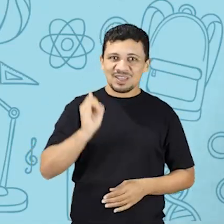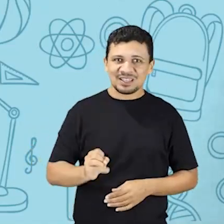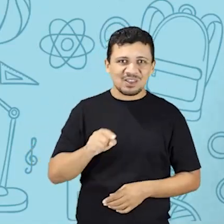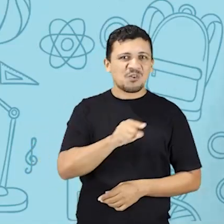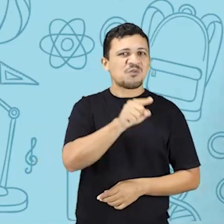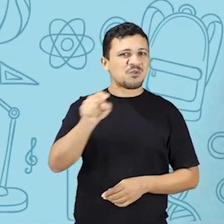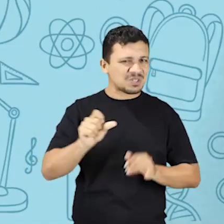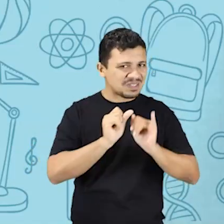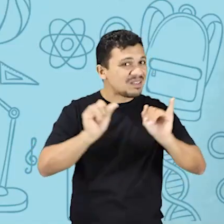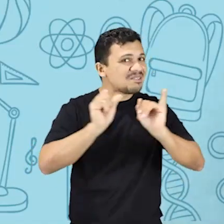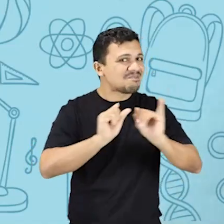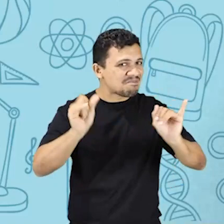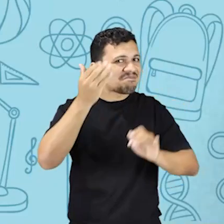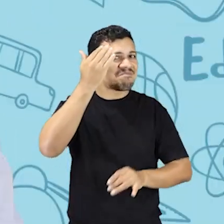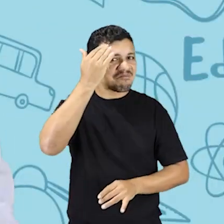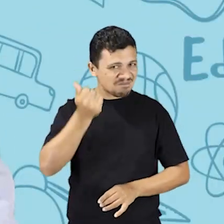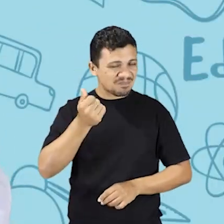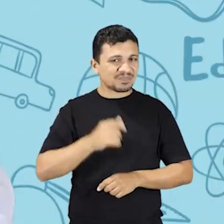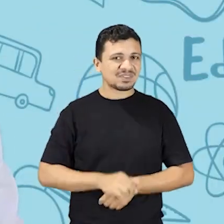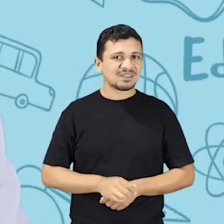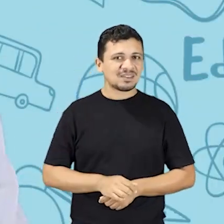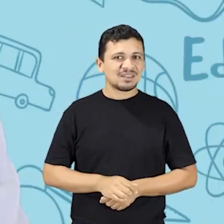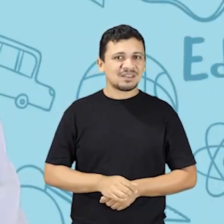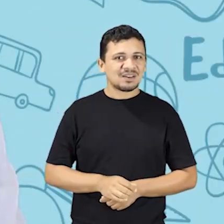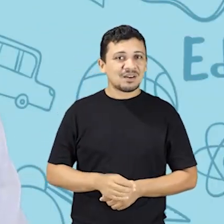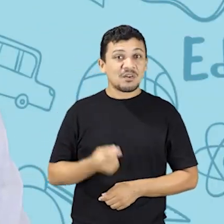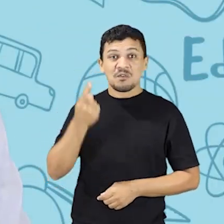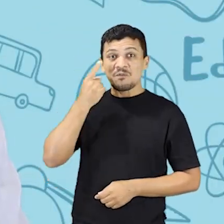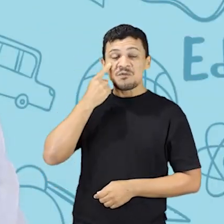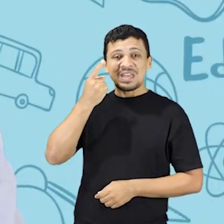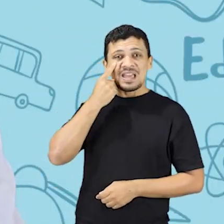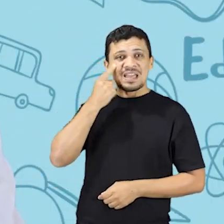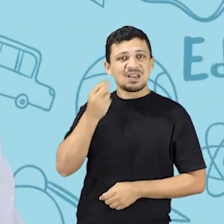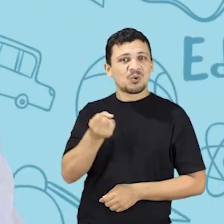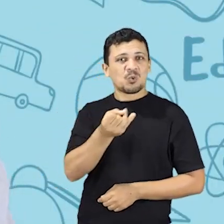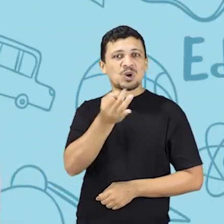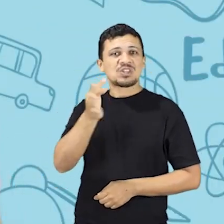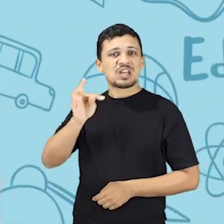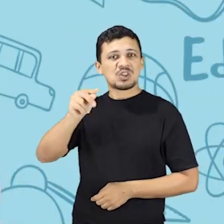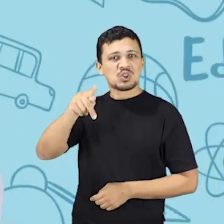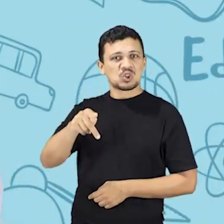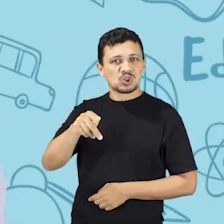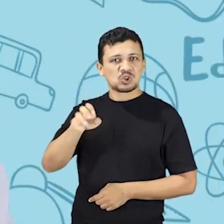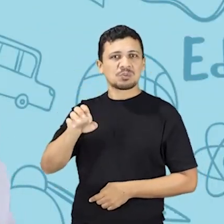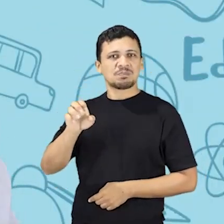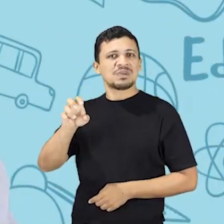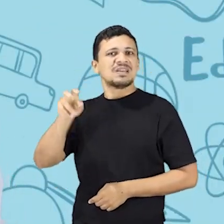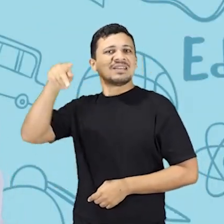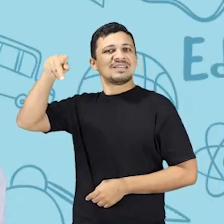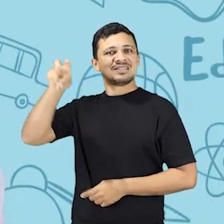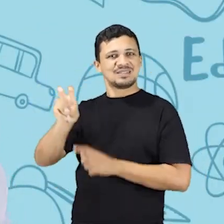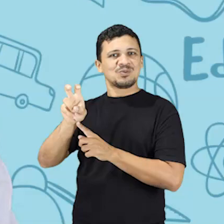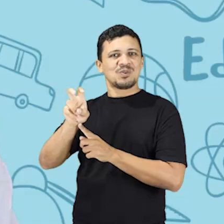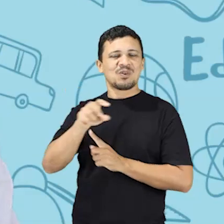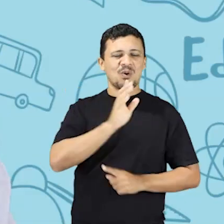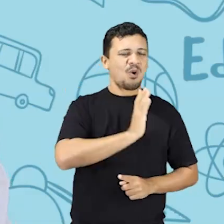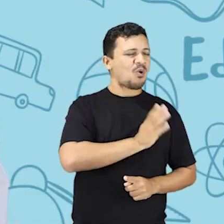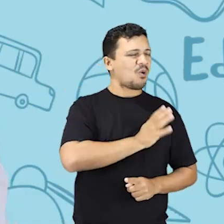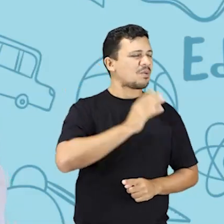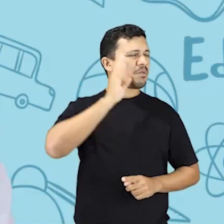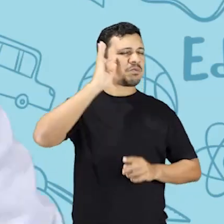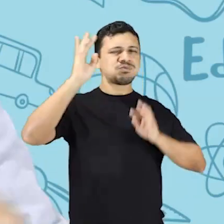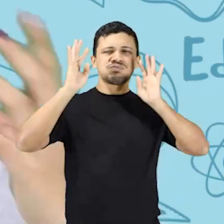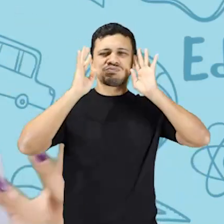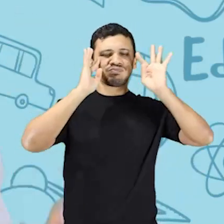vocês vão saber ainda mais. Se liguem nesse top 5 de escritores que vão fazer o seu coração e a sua cabeça viajar